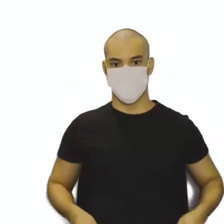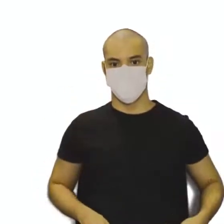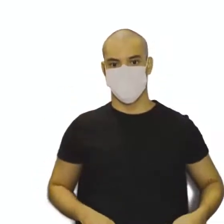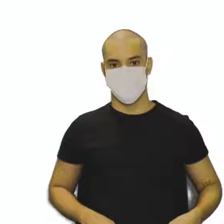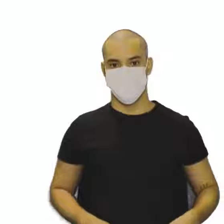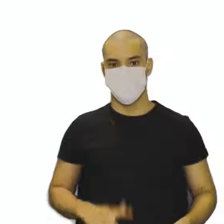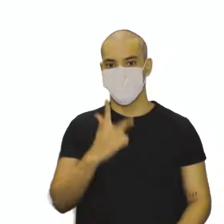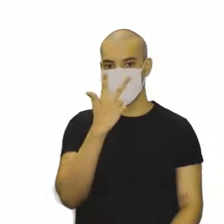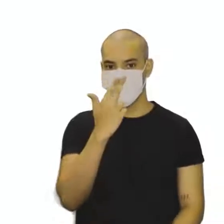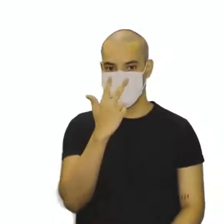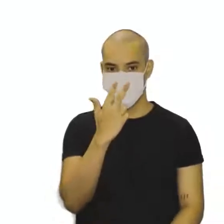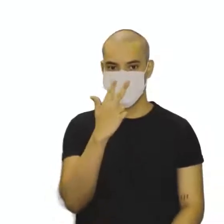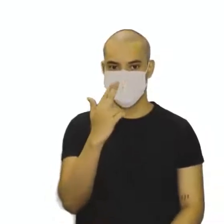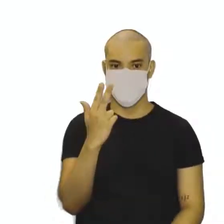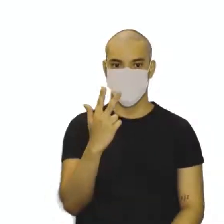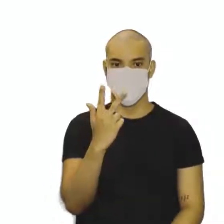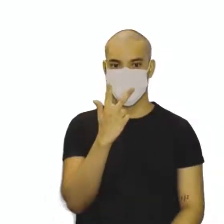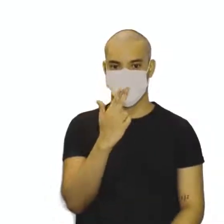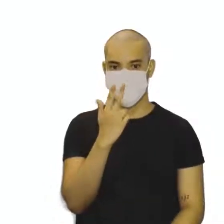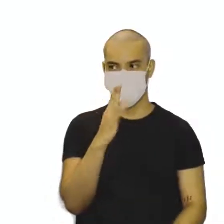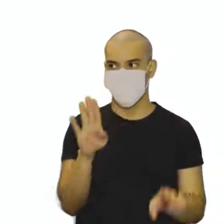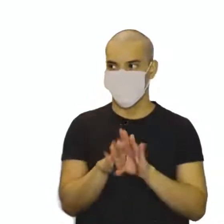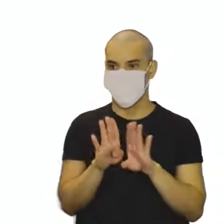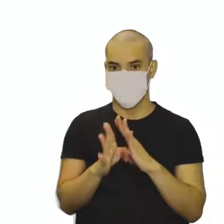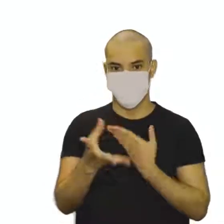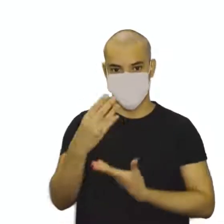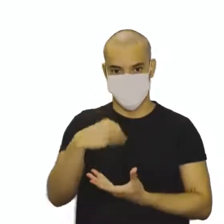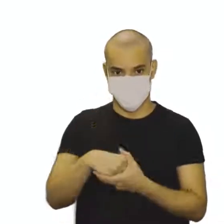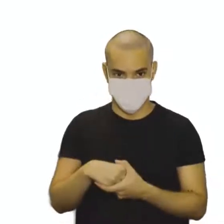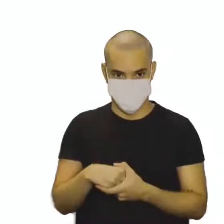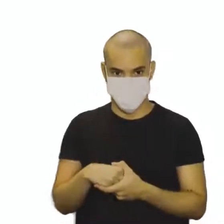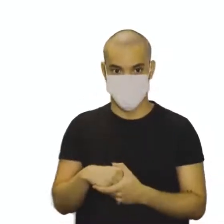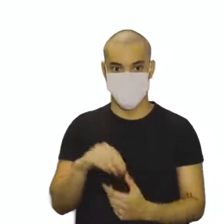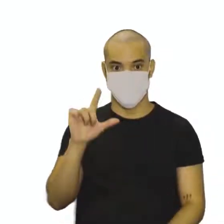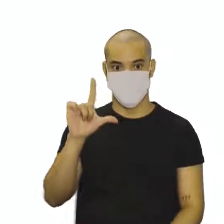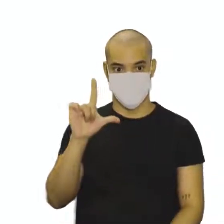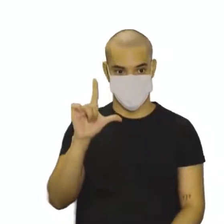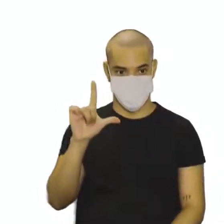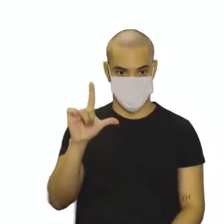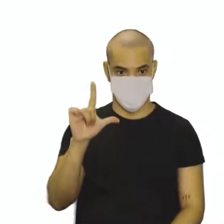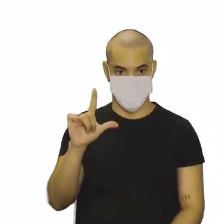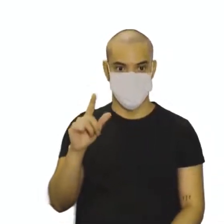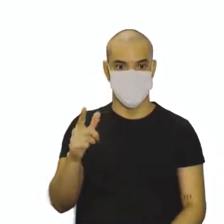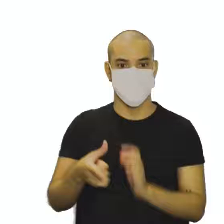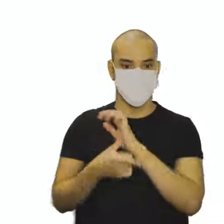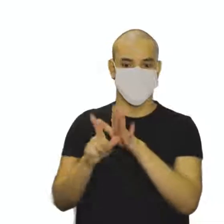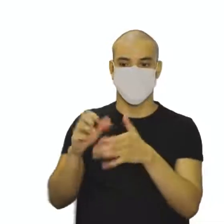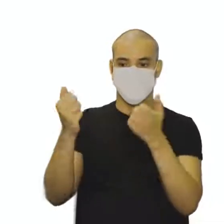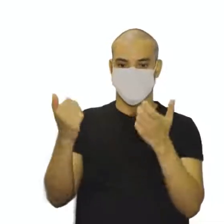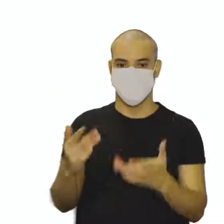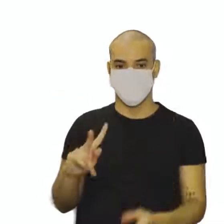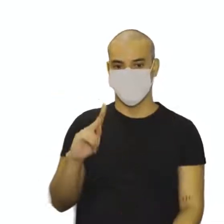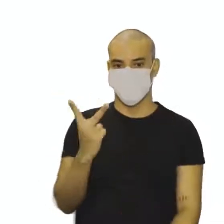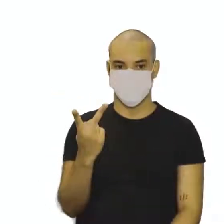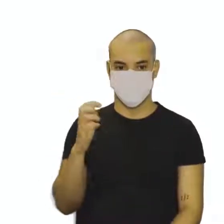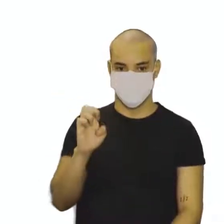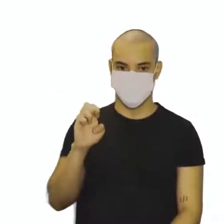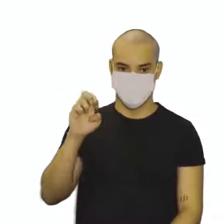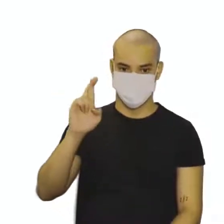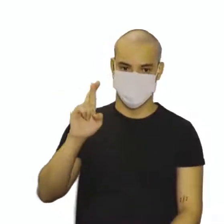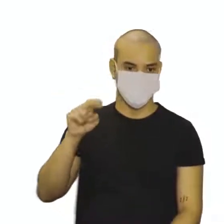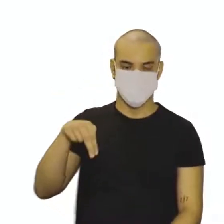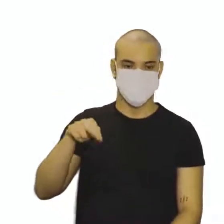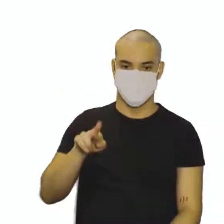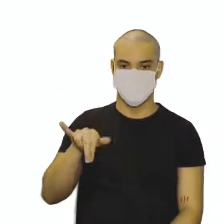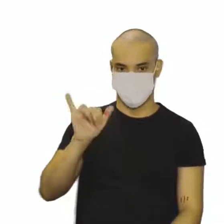né? E nós temos também aqui L é a indutância e R, como eu tinha falado para vocês. E I a gente